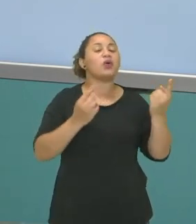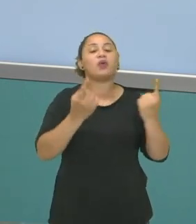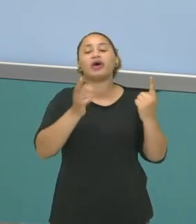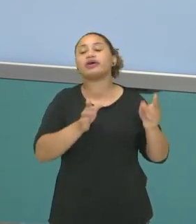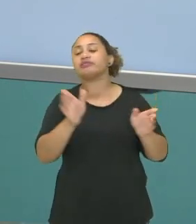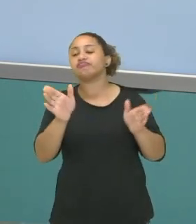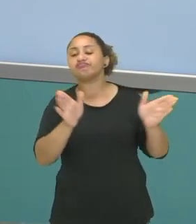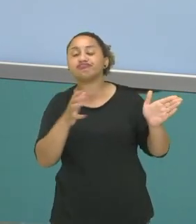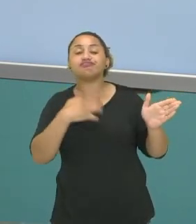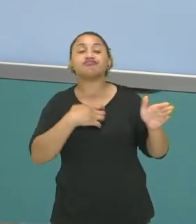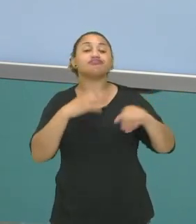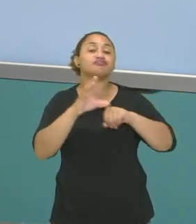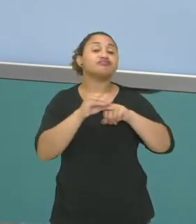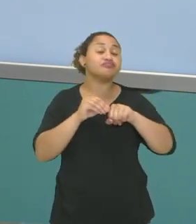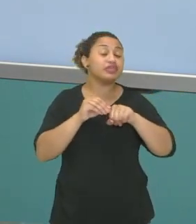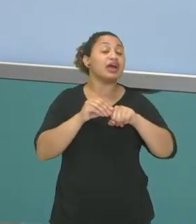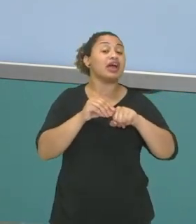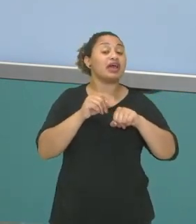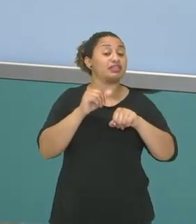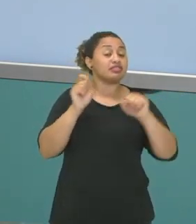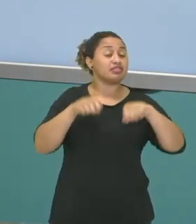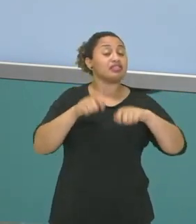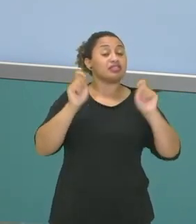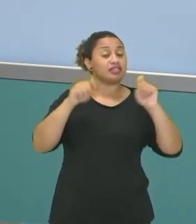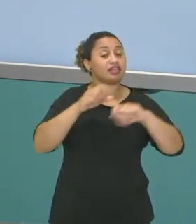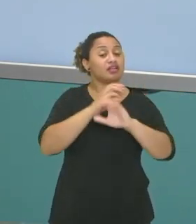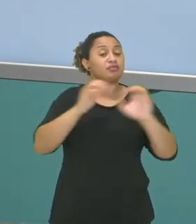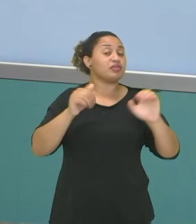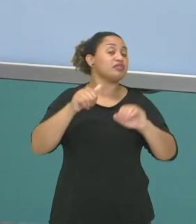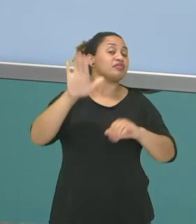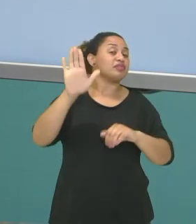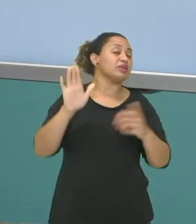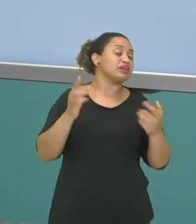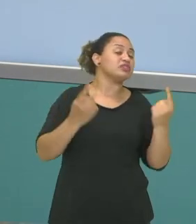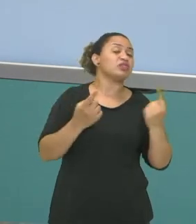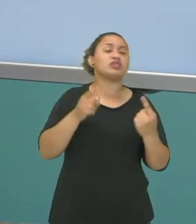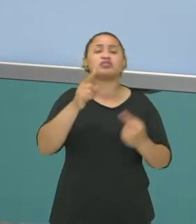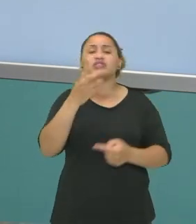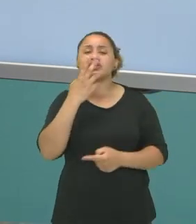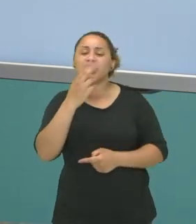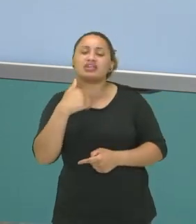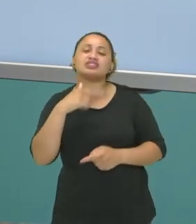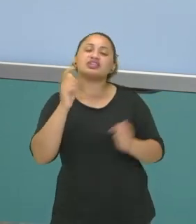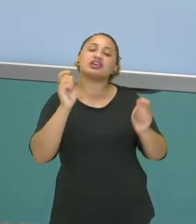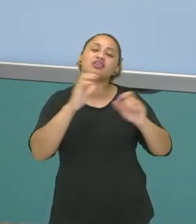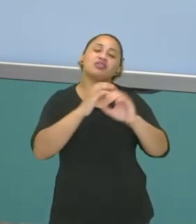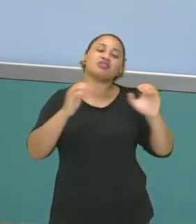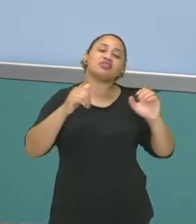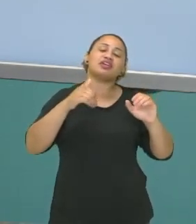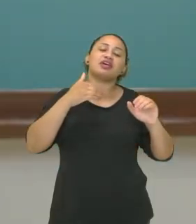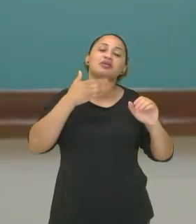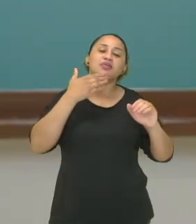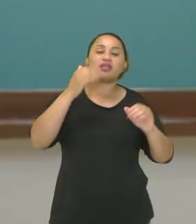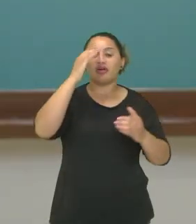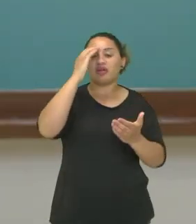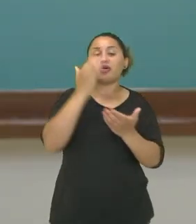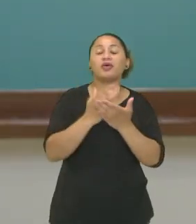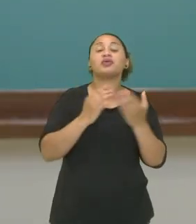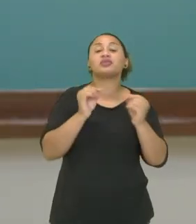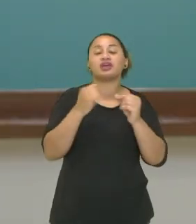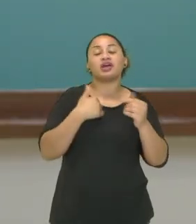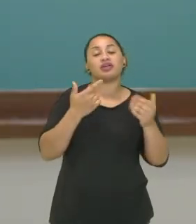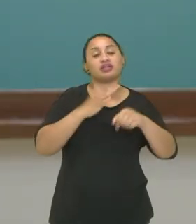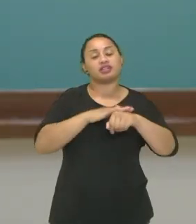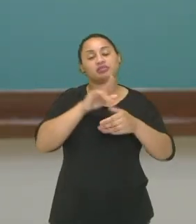formas de conhecimento são mais confiáveis. Qual você considera mais confiável? Então, vamos dar um tempo para